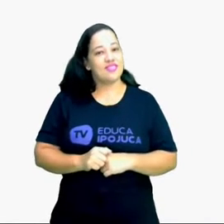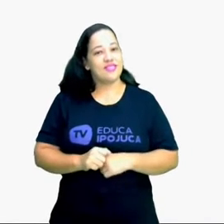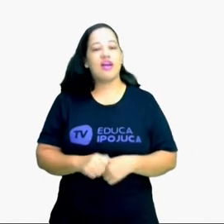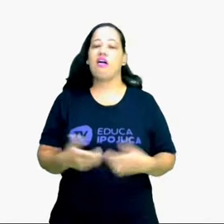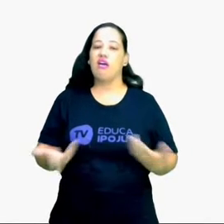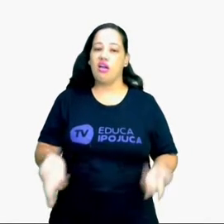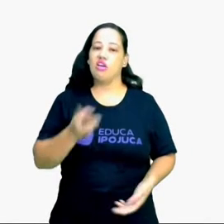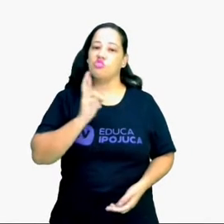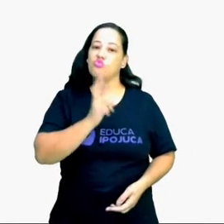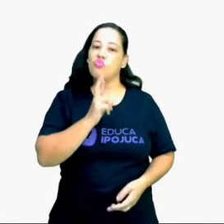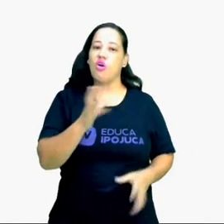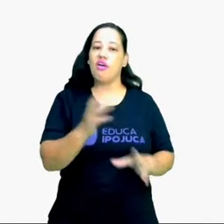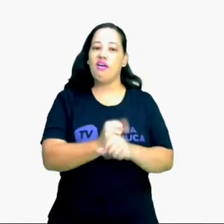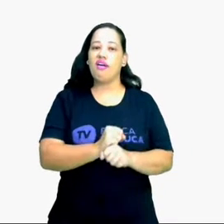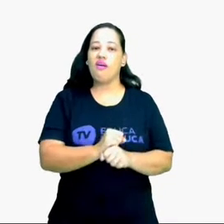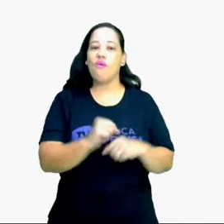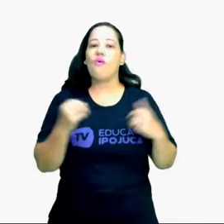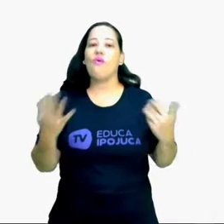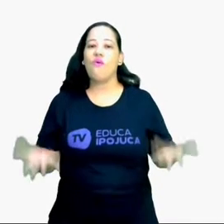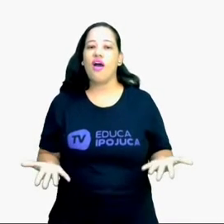O resultado é